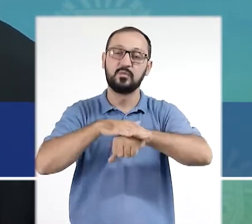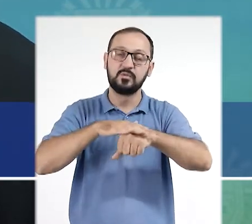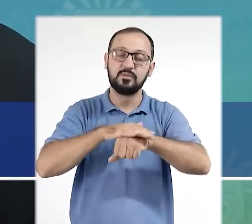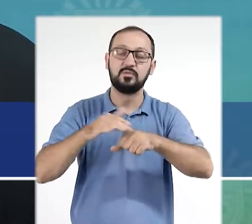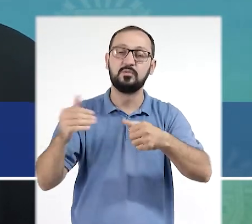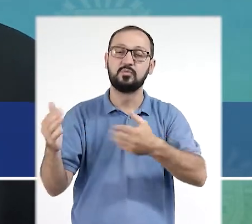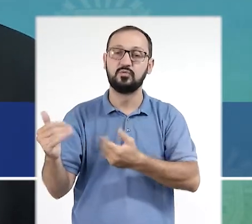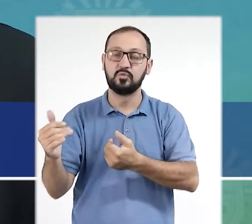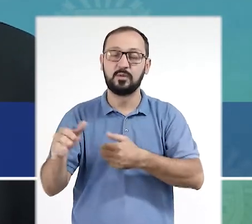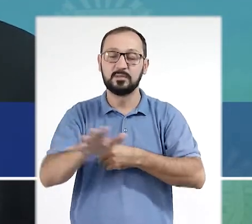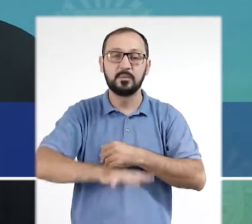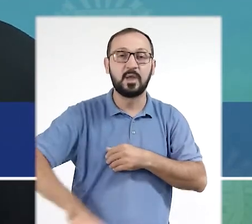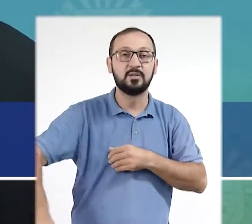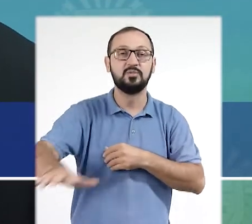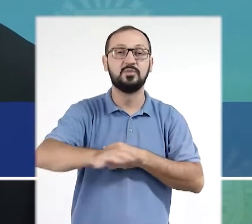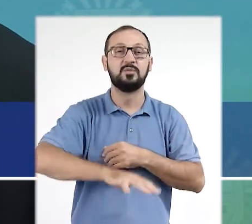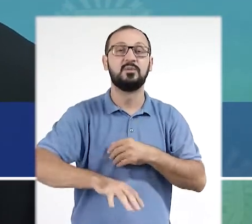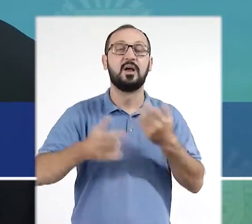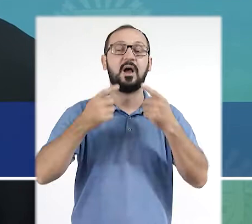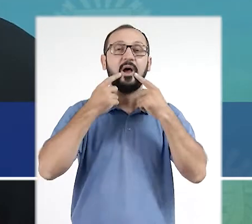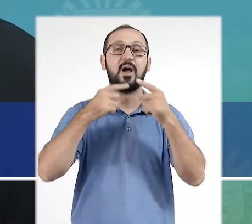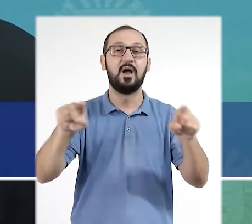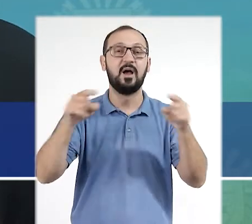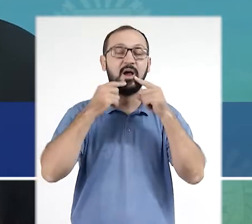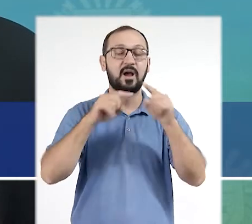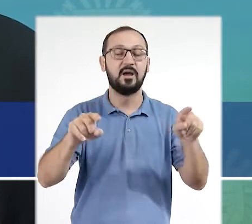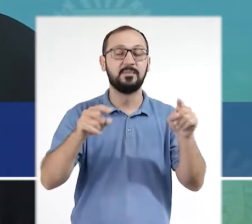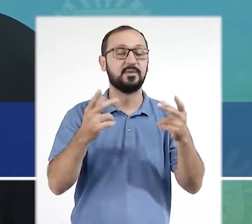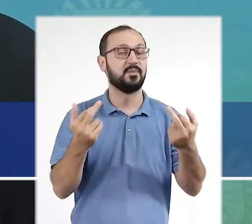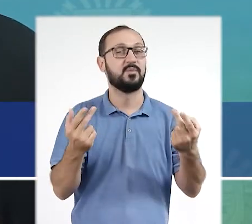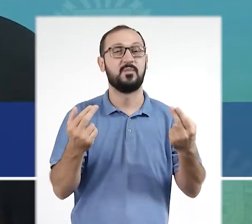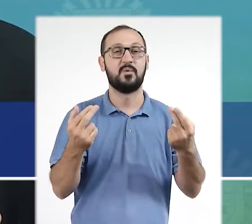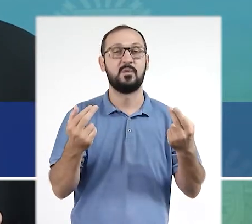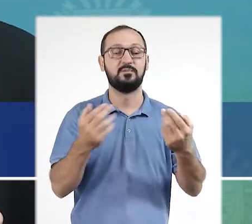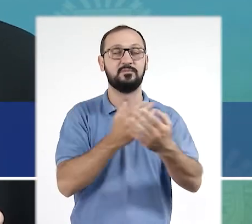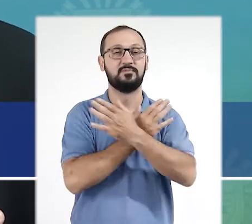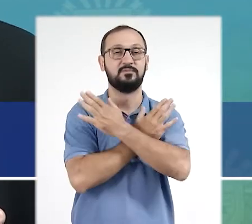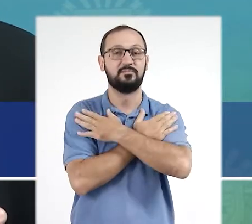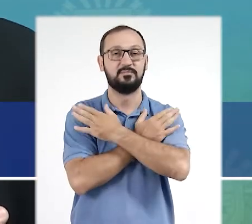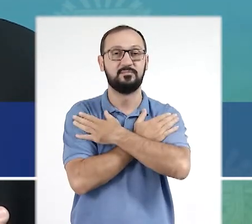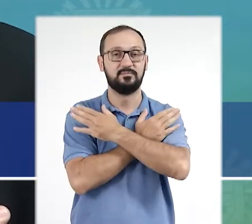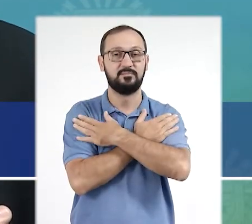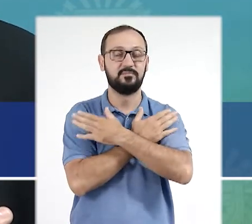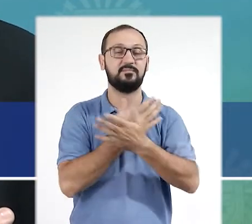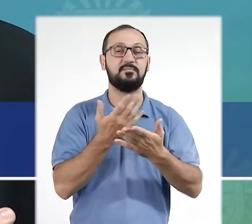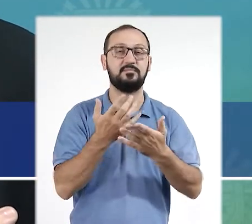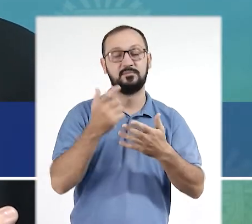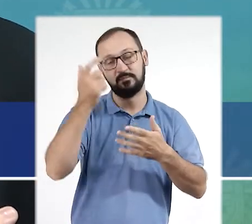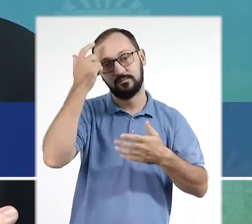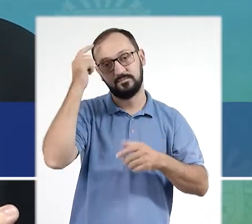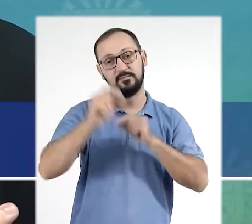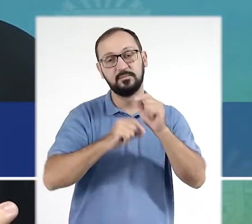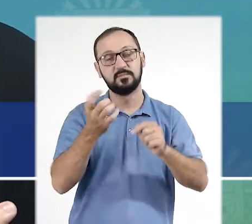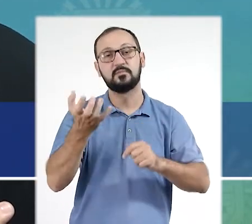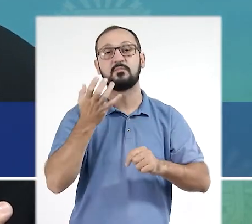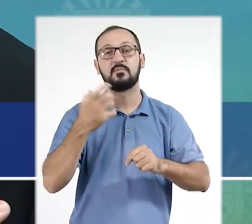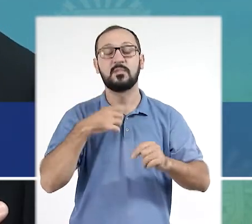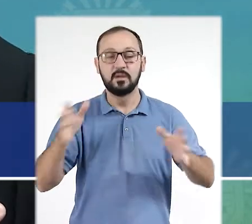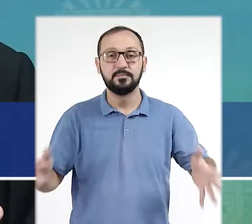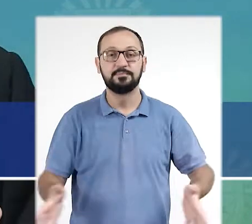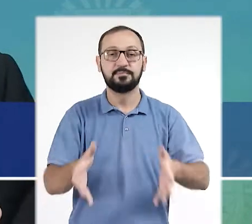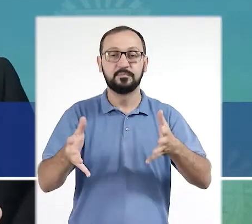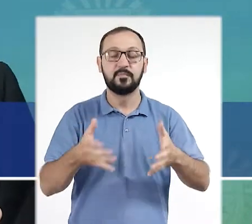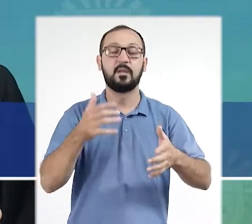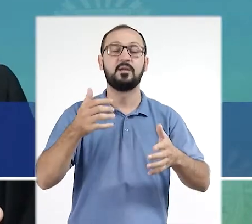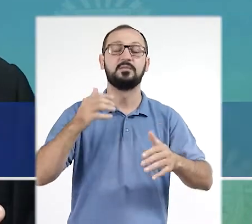temos conversado com os jovens, com as pessoas ali, e a reclamação é só uma, o desemprego. Então, pensando nisso,